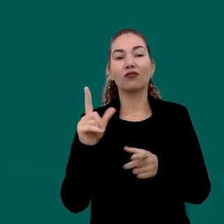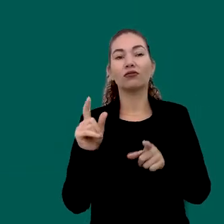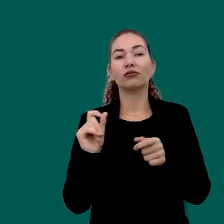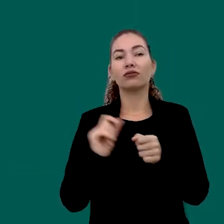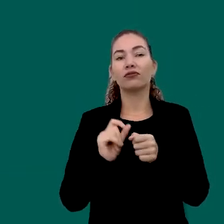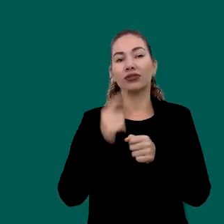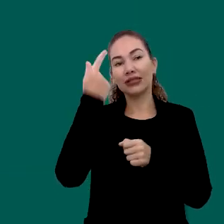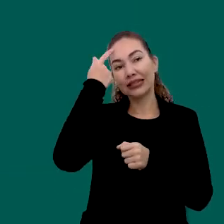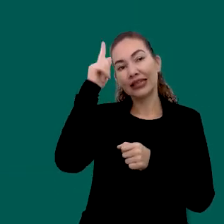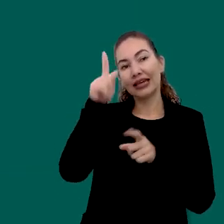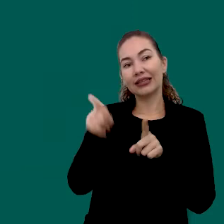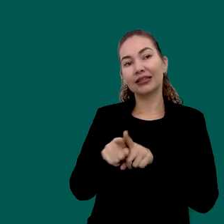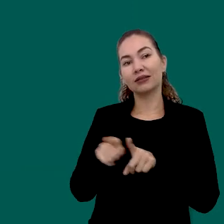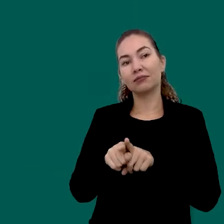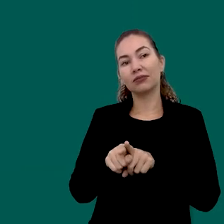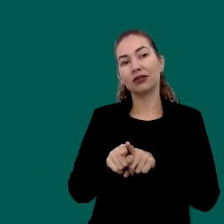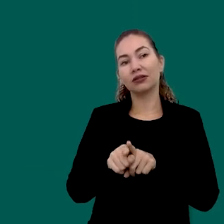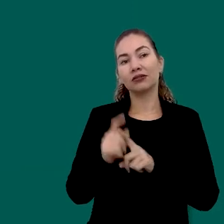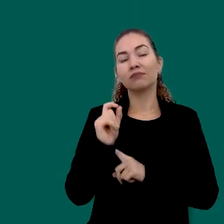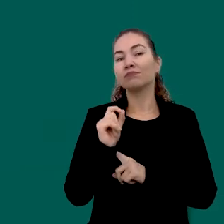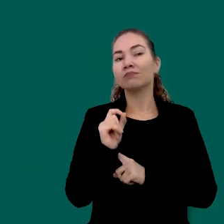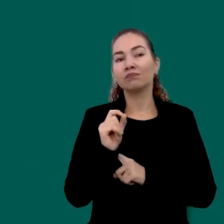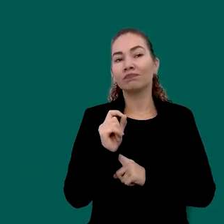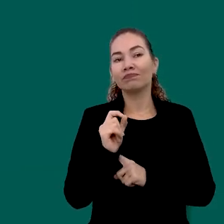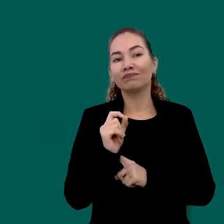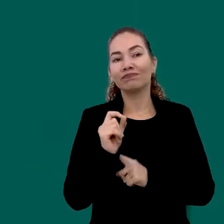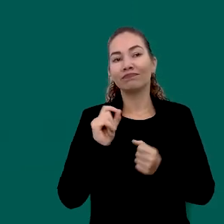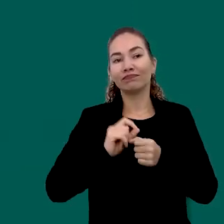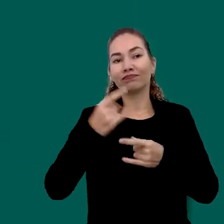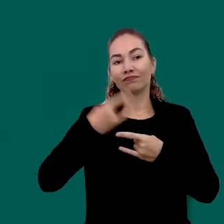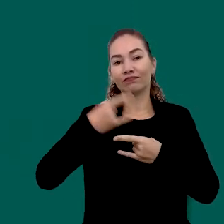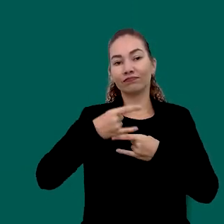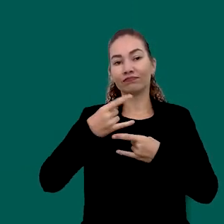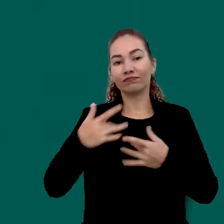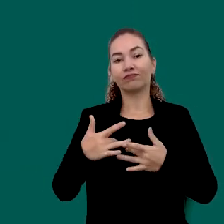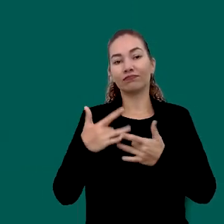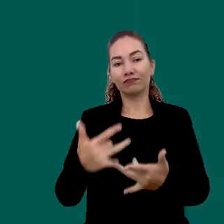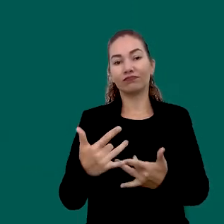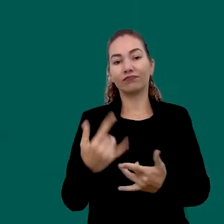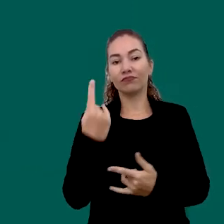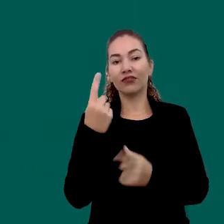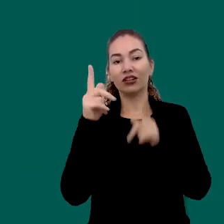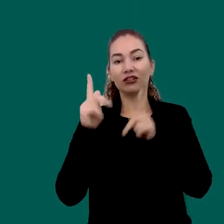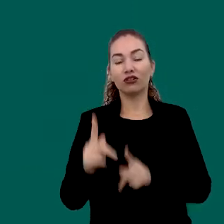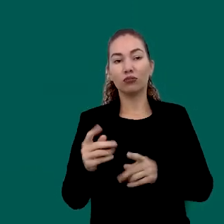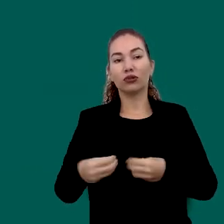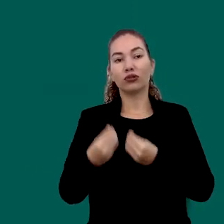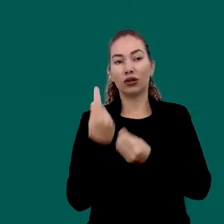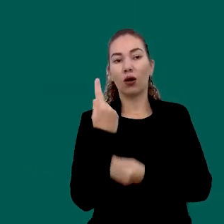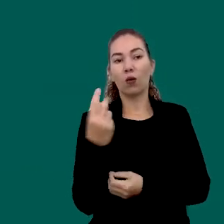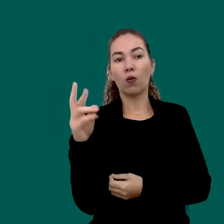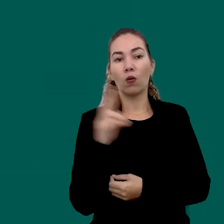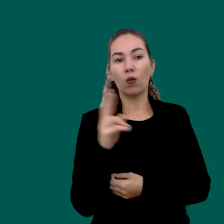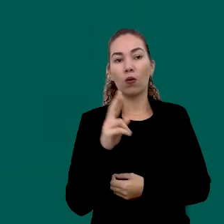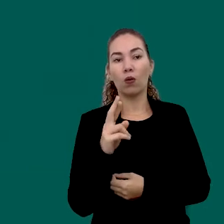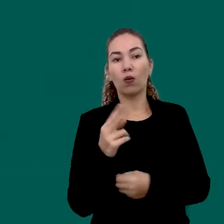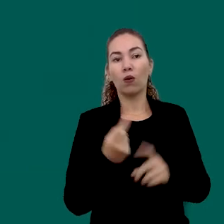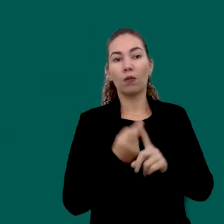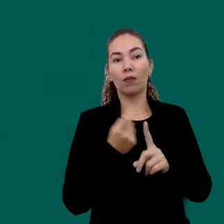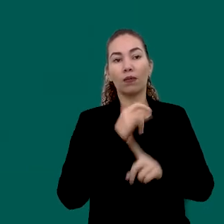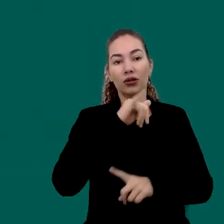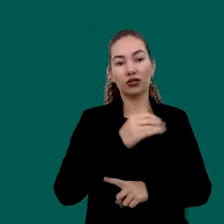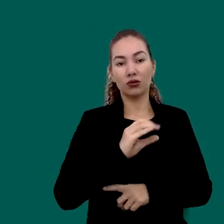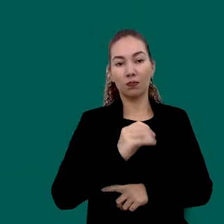pegou a ideia de fazer uma live solidária. Para cada pessoa ao vivo, a empresa iria doar R$1 para o Enzo e para o